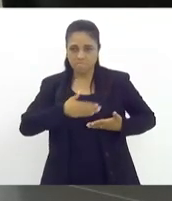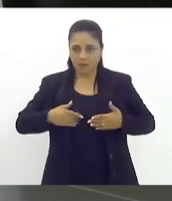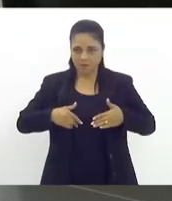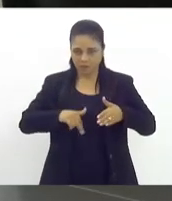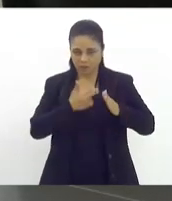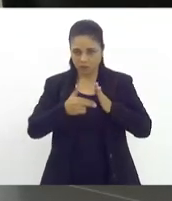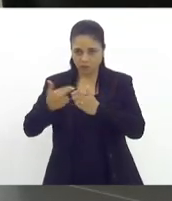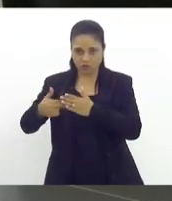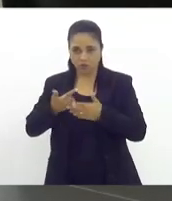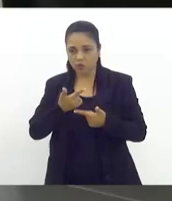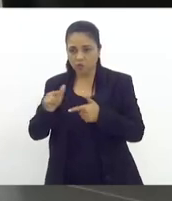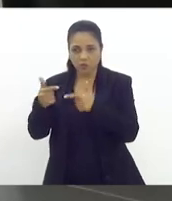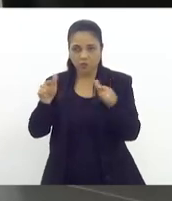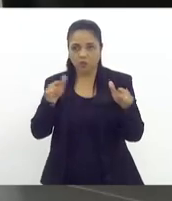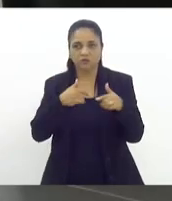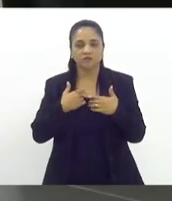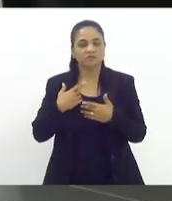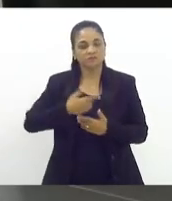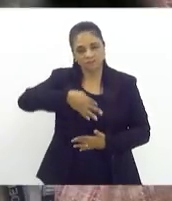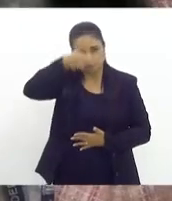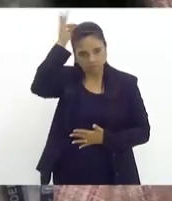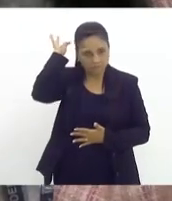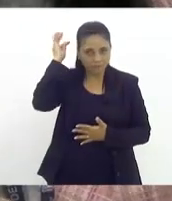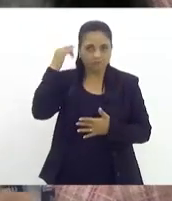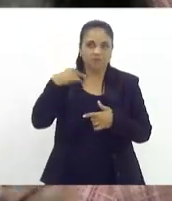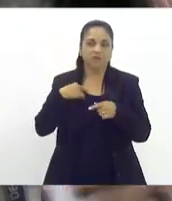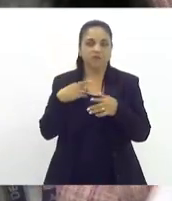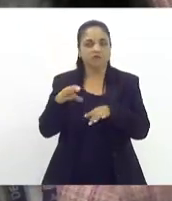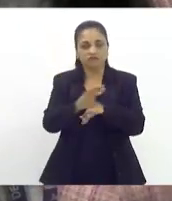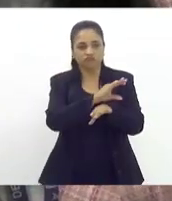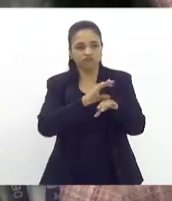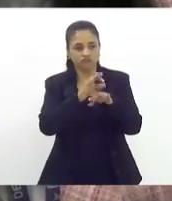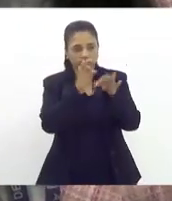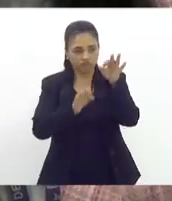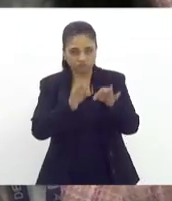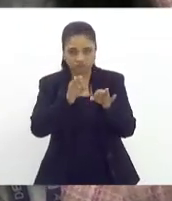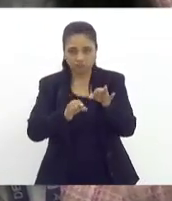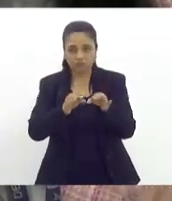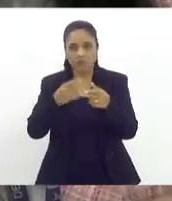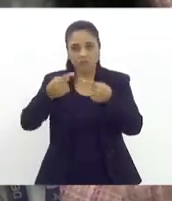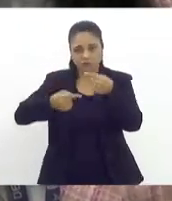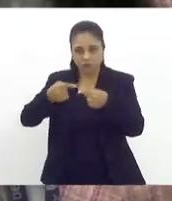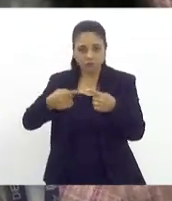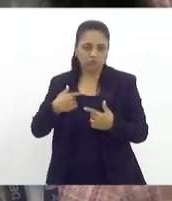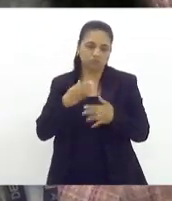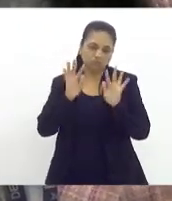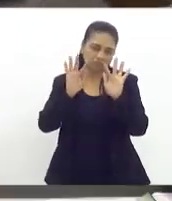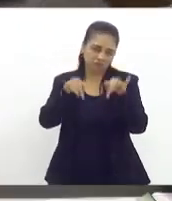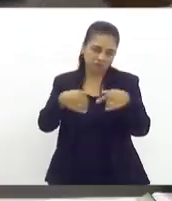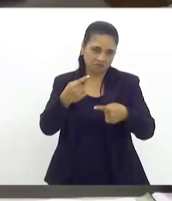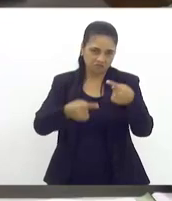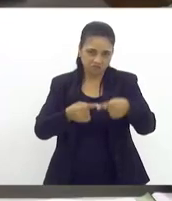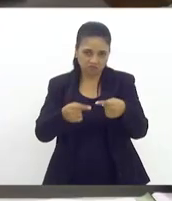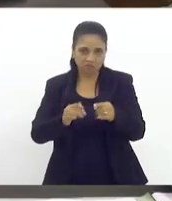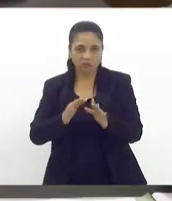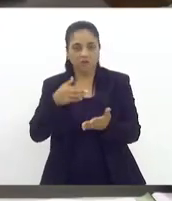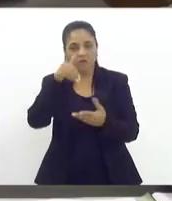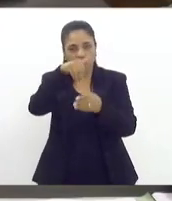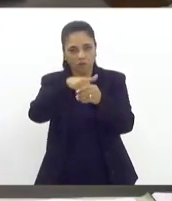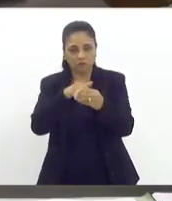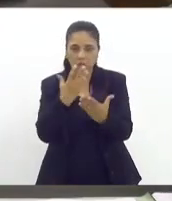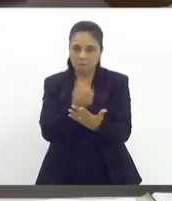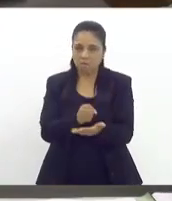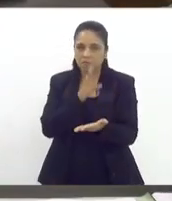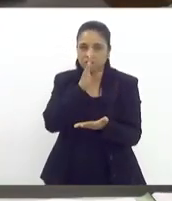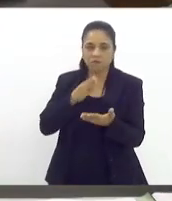outras providências. Para aparecer, deputado Fred Pacheco. Parecer é pela juridicidade. Em discussão, não havendo quem queira discutir, encerrada a discussão, em votação, senhores que